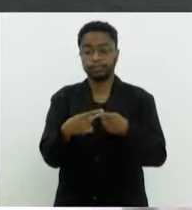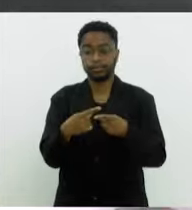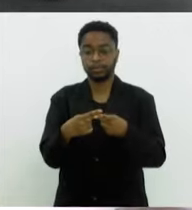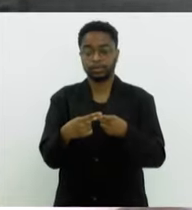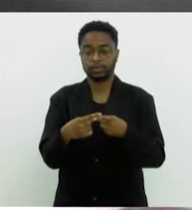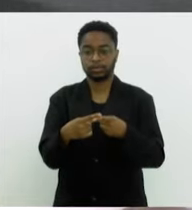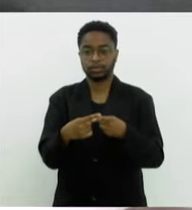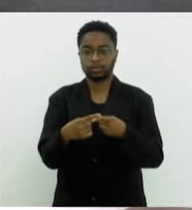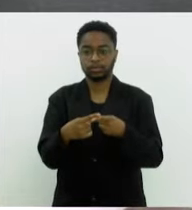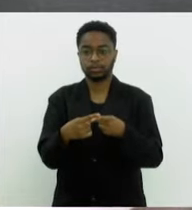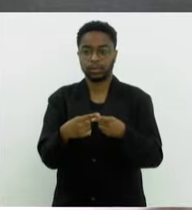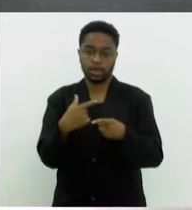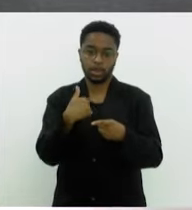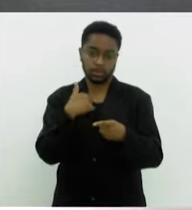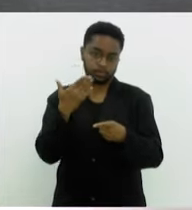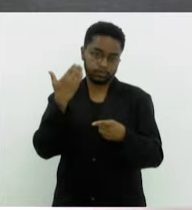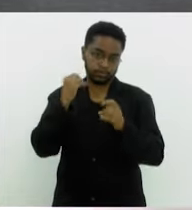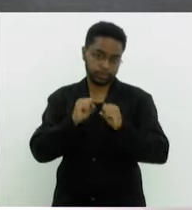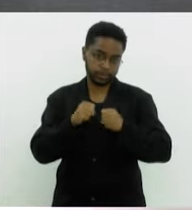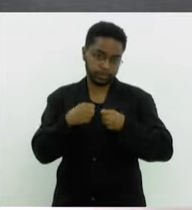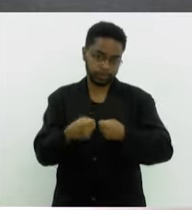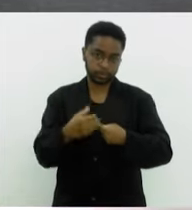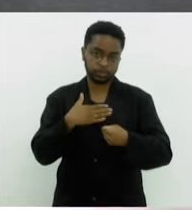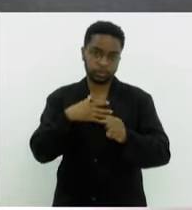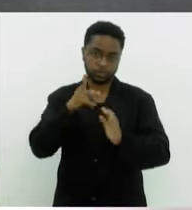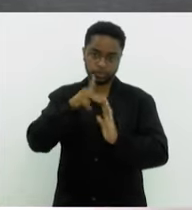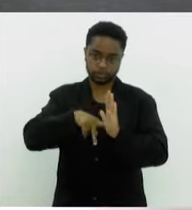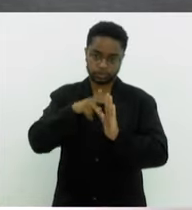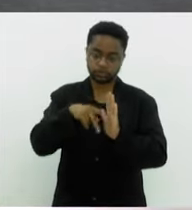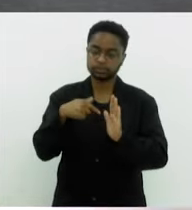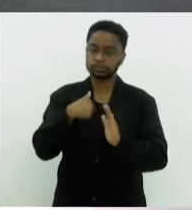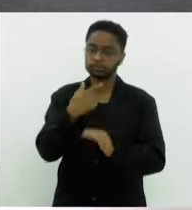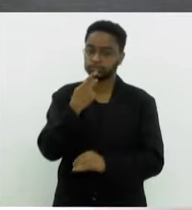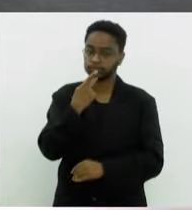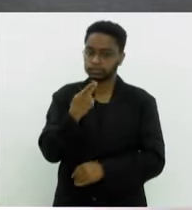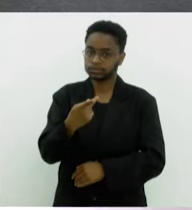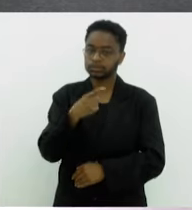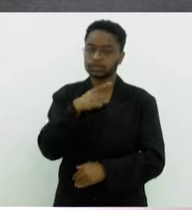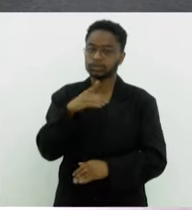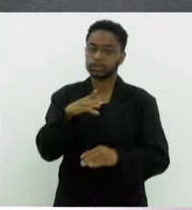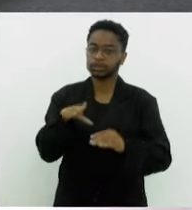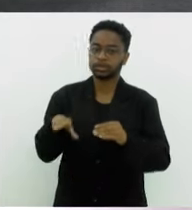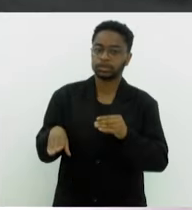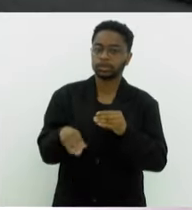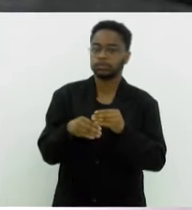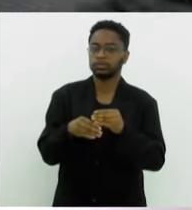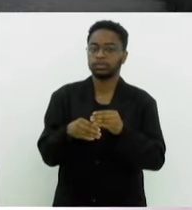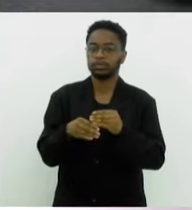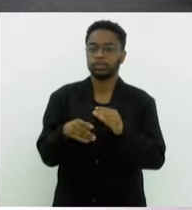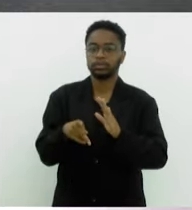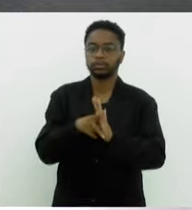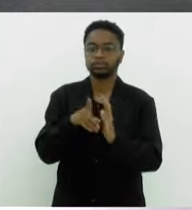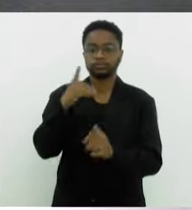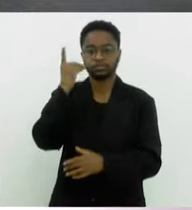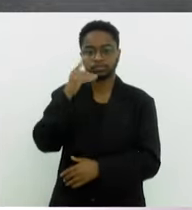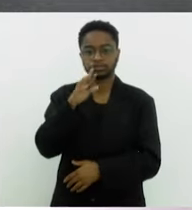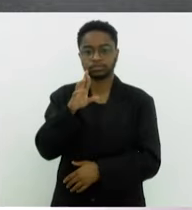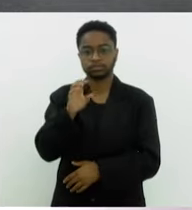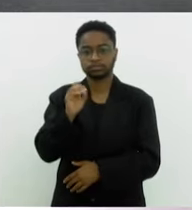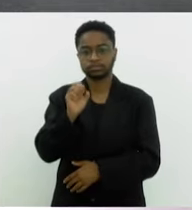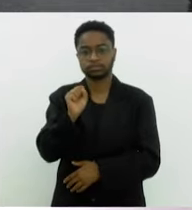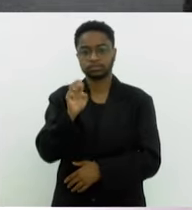eu quando eu fui defender o meu projeto, eu disse que eu tinha entrado com uma emenda e o deputado Rosenberg com outra. Só que a